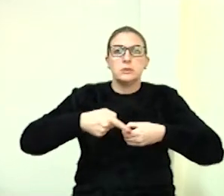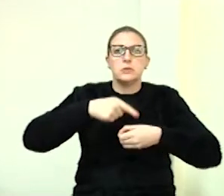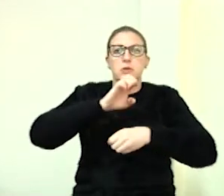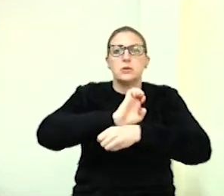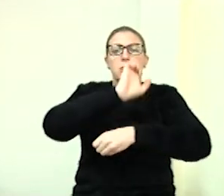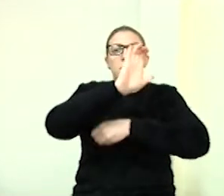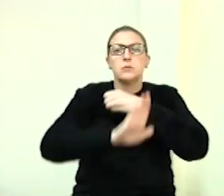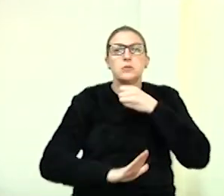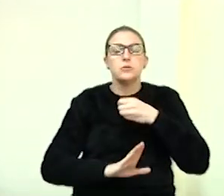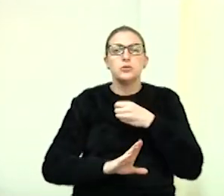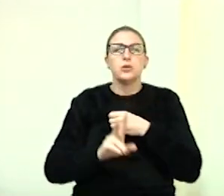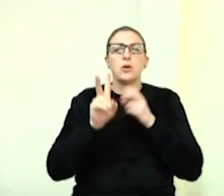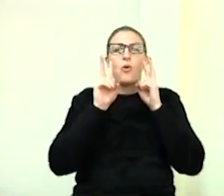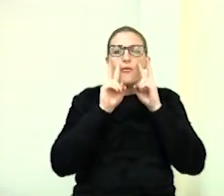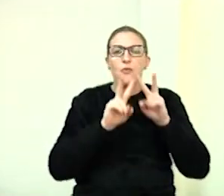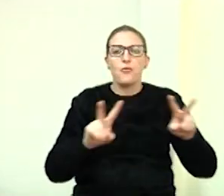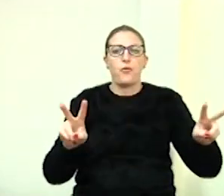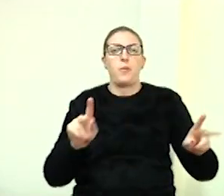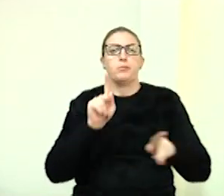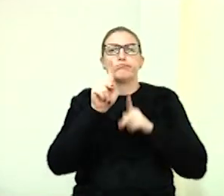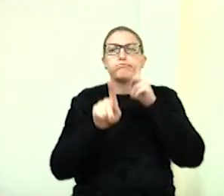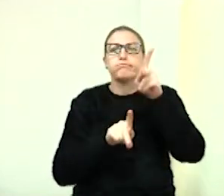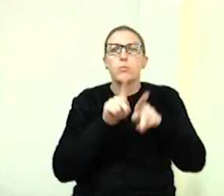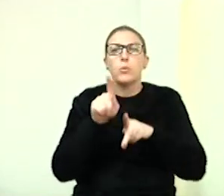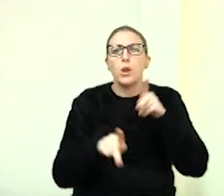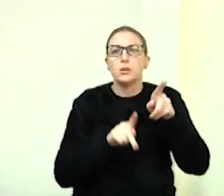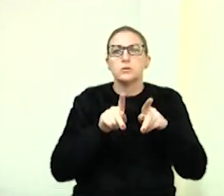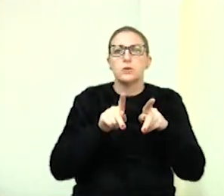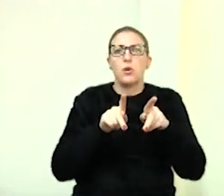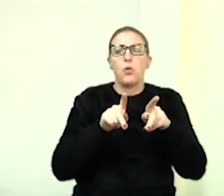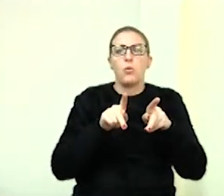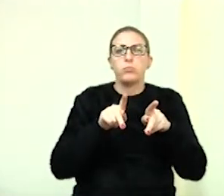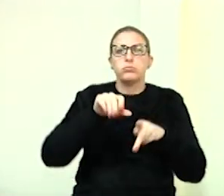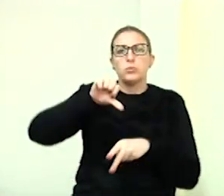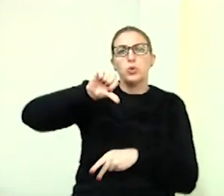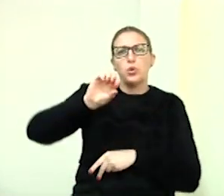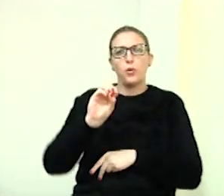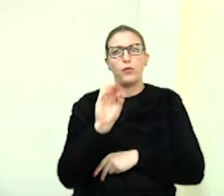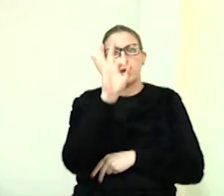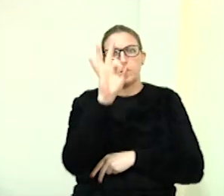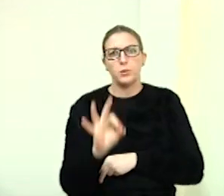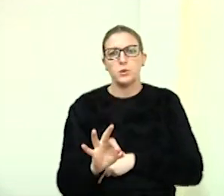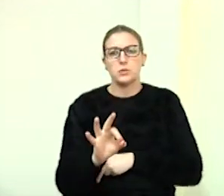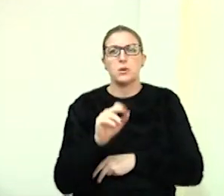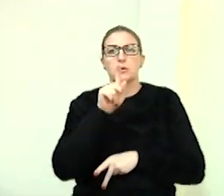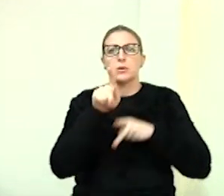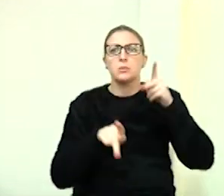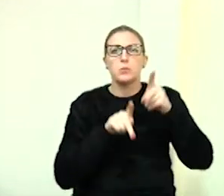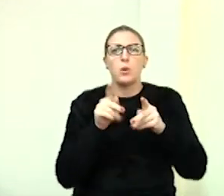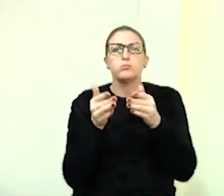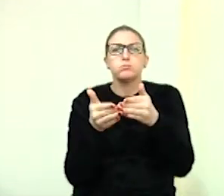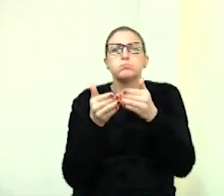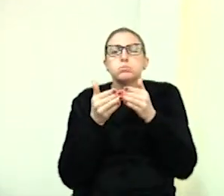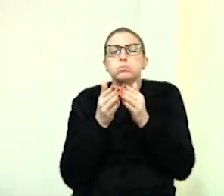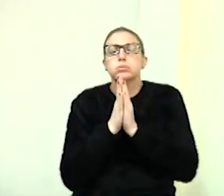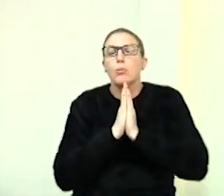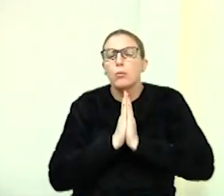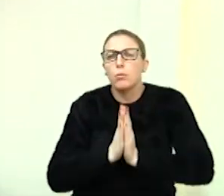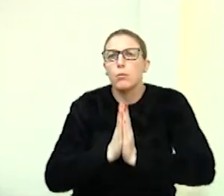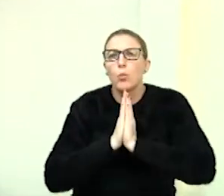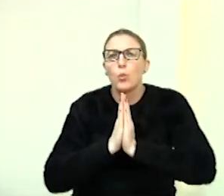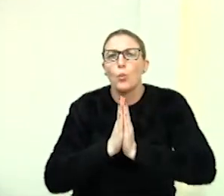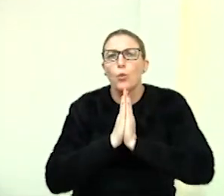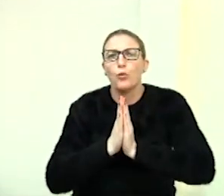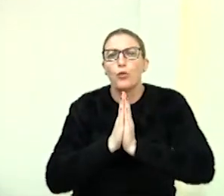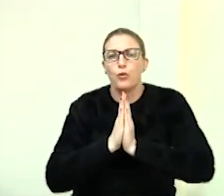população, praticamente que 90% dela implorando para